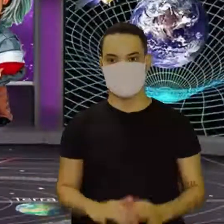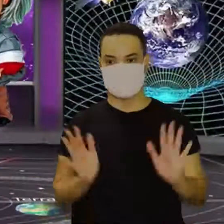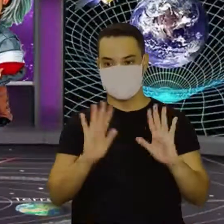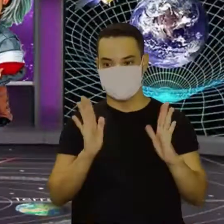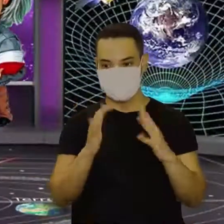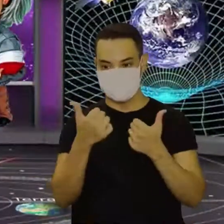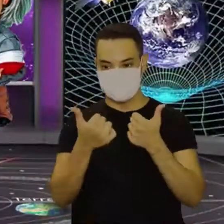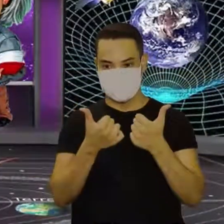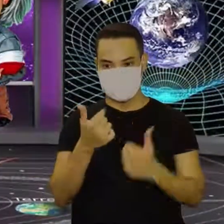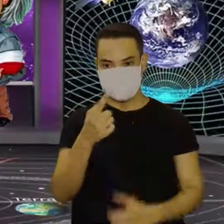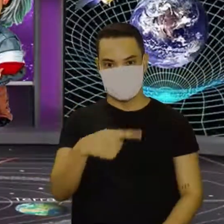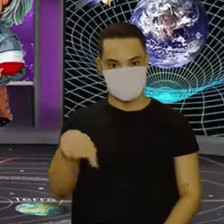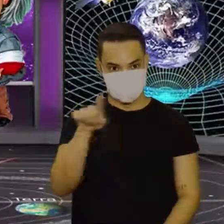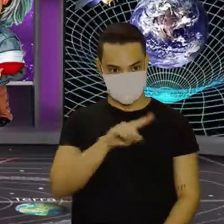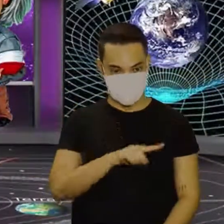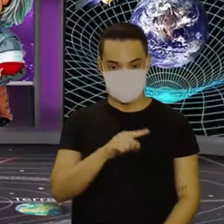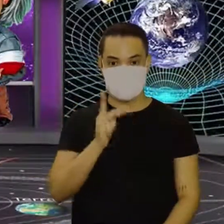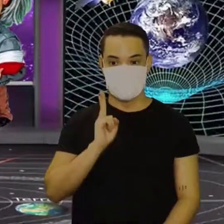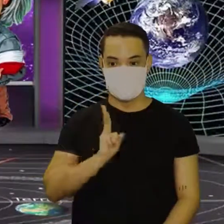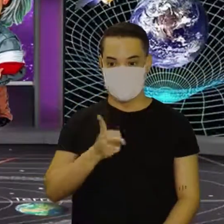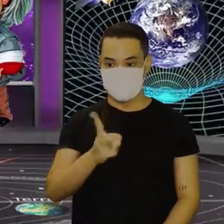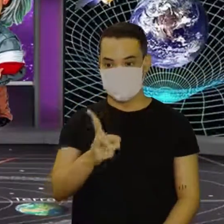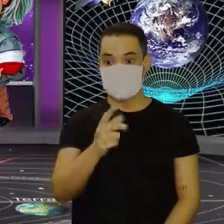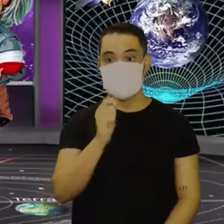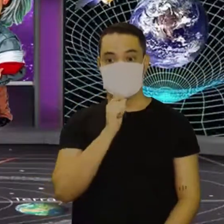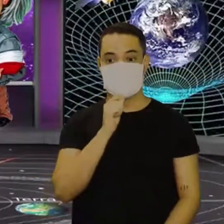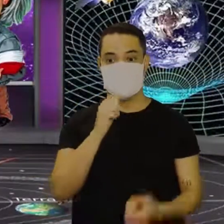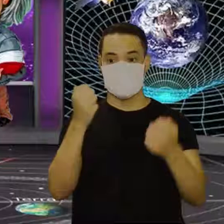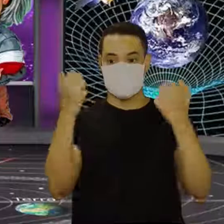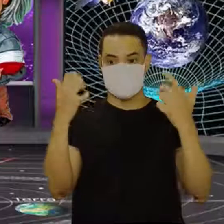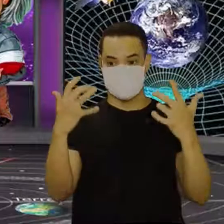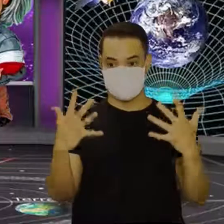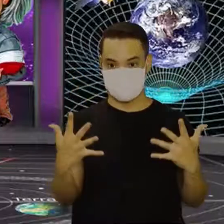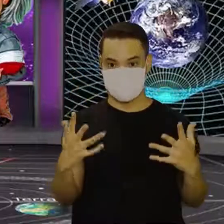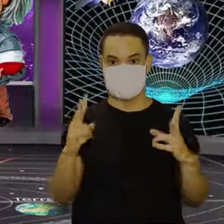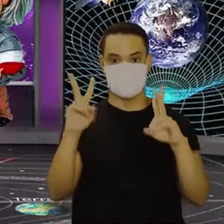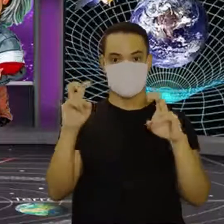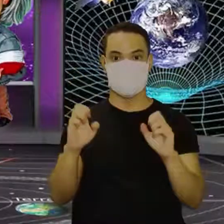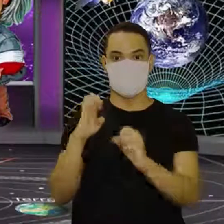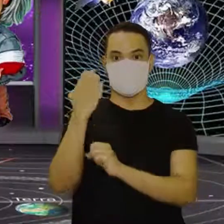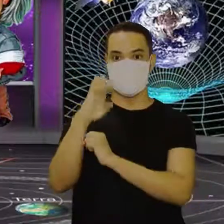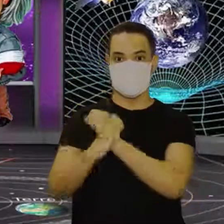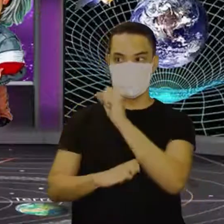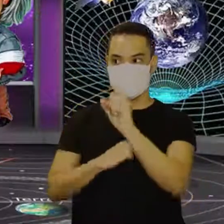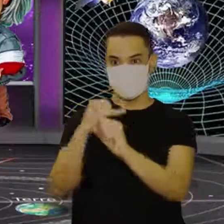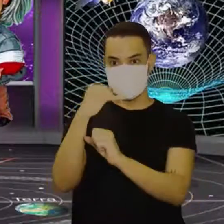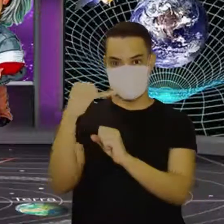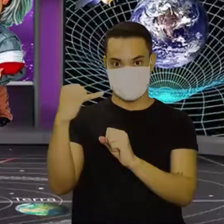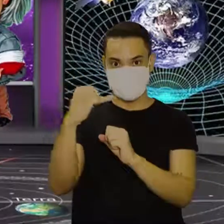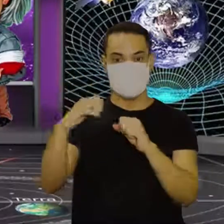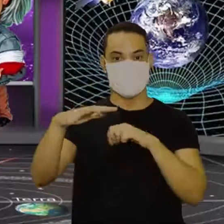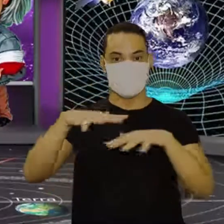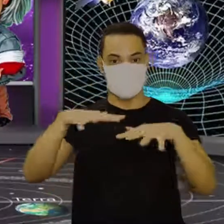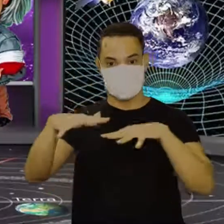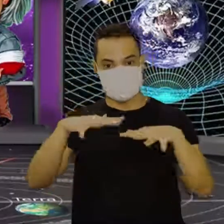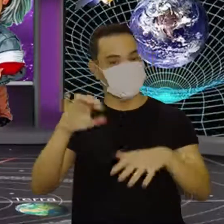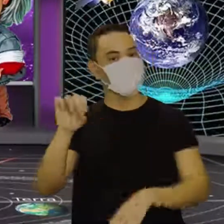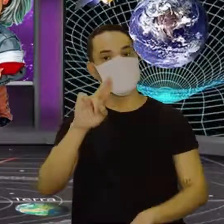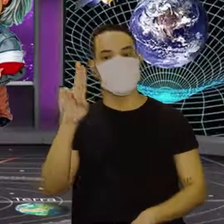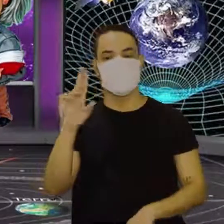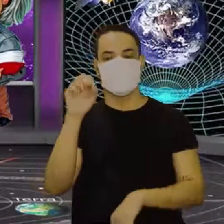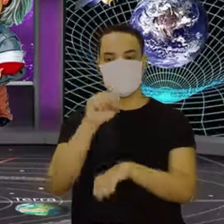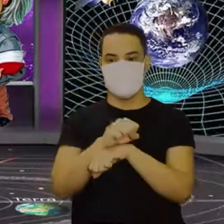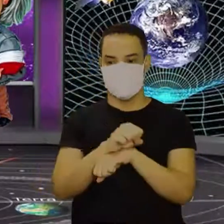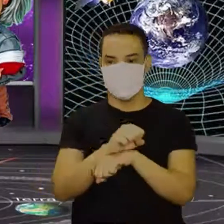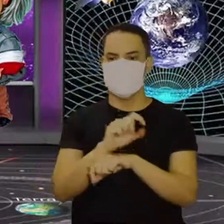E aí, galerinha, vamos dar continuidade, ainda falando de elétrons, né? Quando o elétron se move, quando não se move